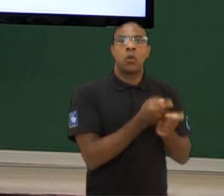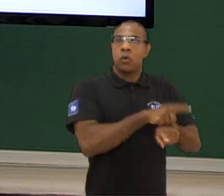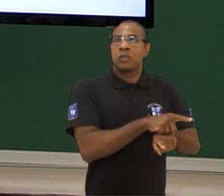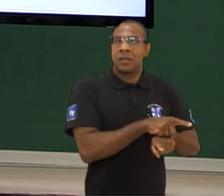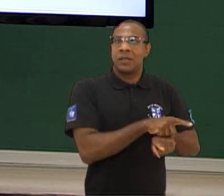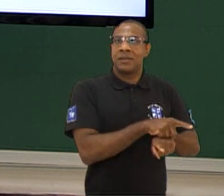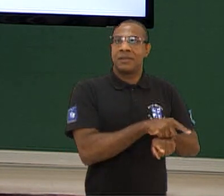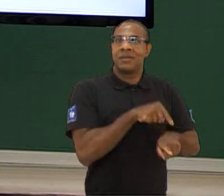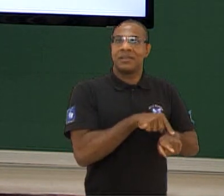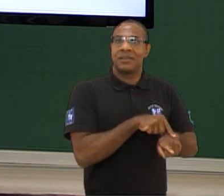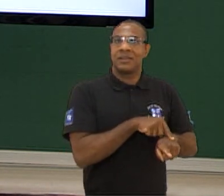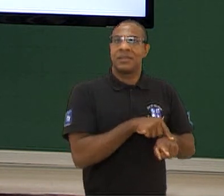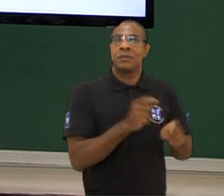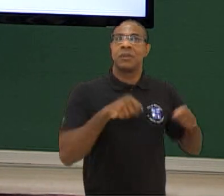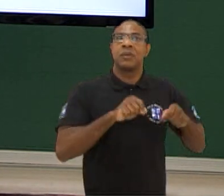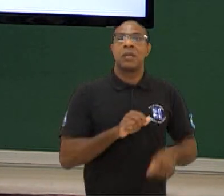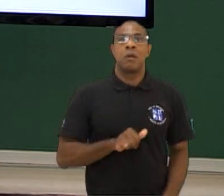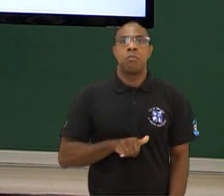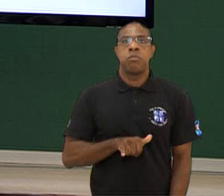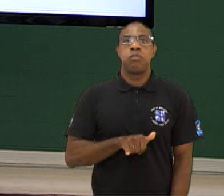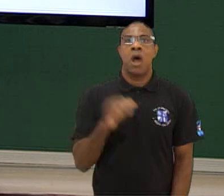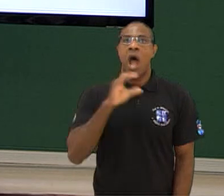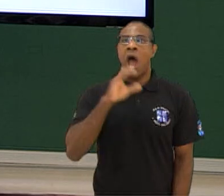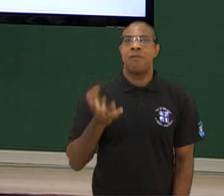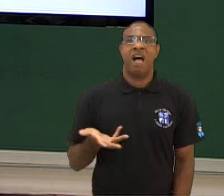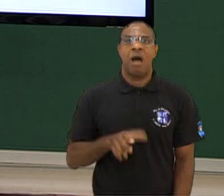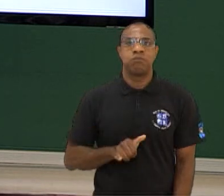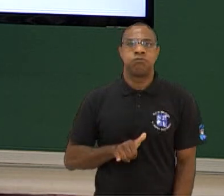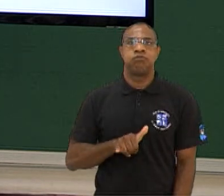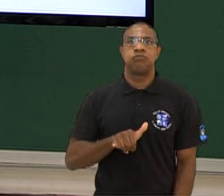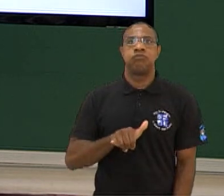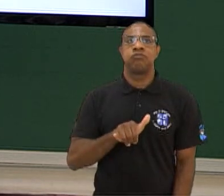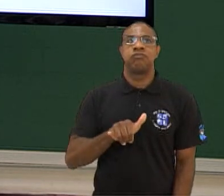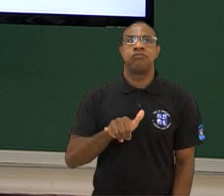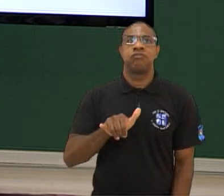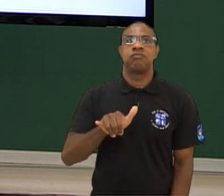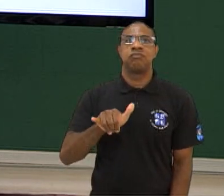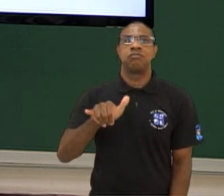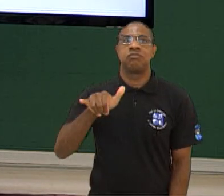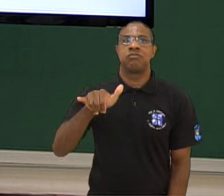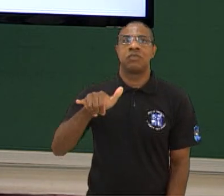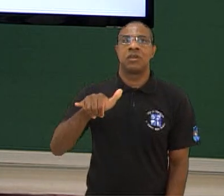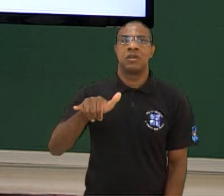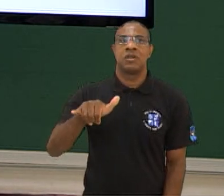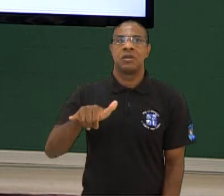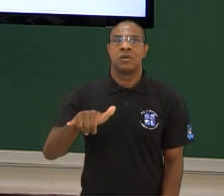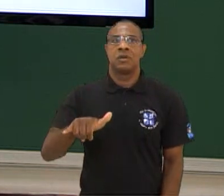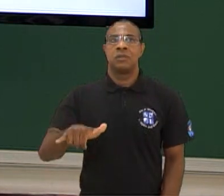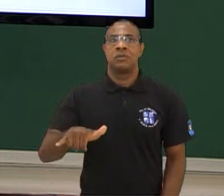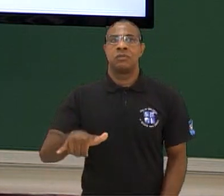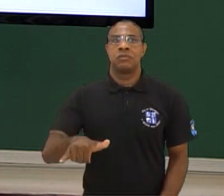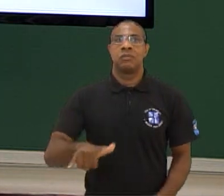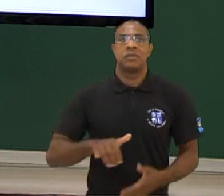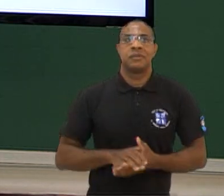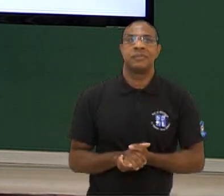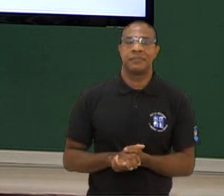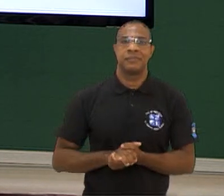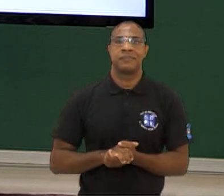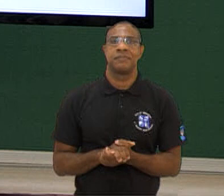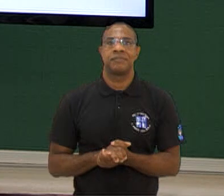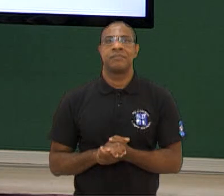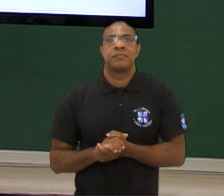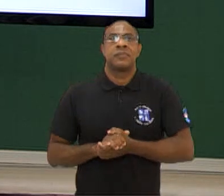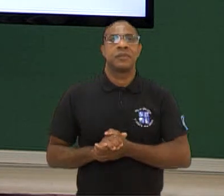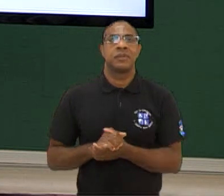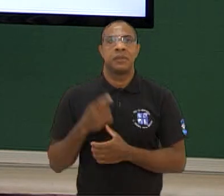ele possa, né, reduzir sua velocidade numa hora de aterrissagem. Né? Se fosse assim, né, não teria condições, por exemplo, de